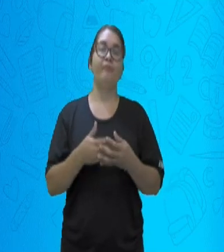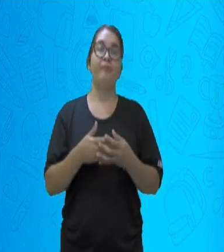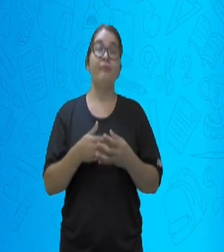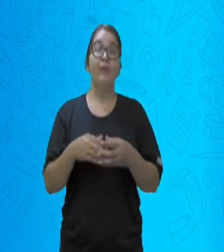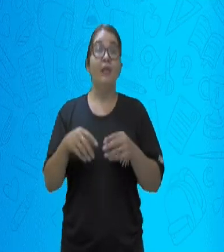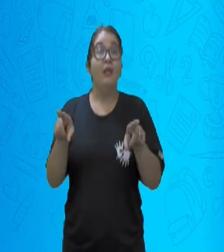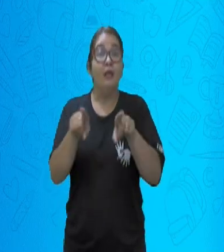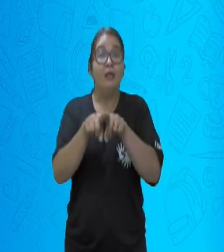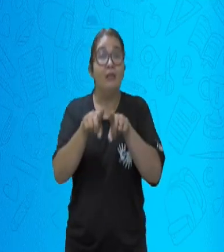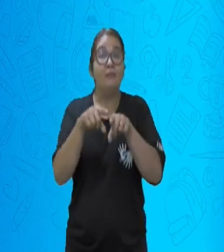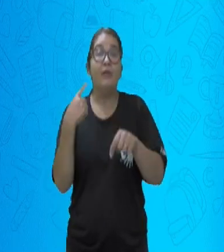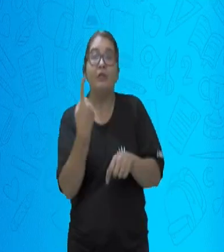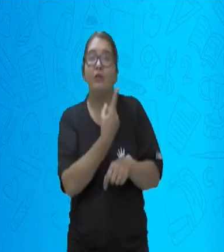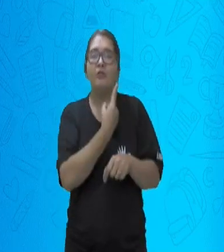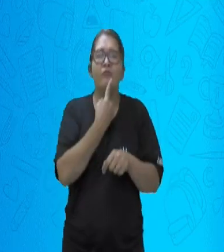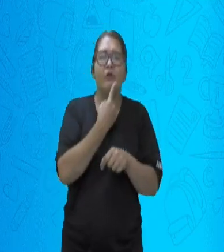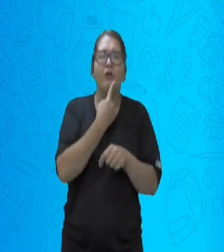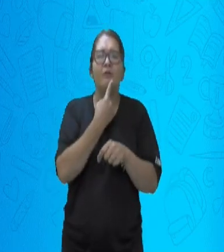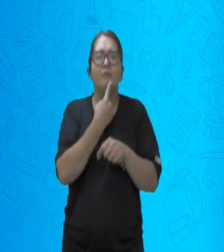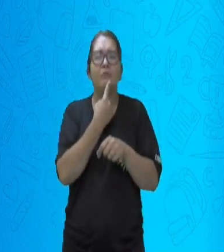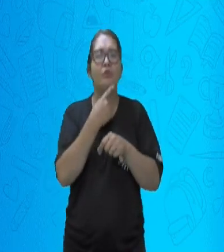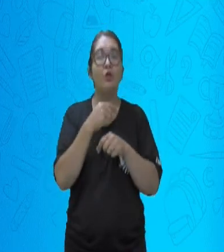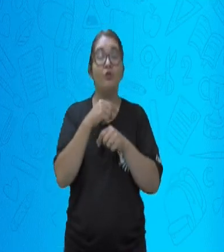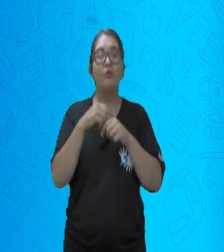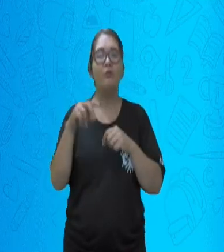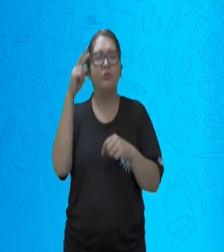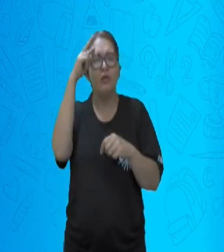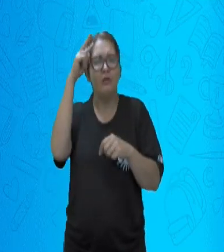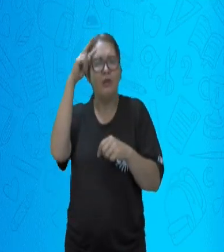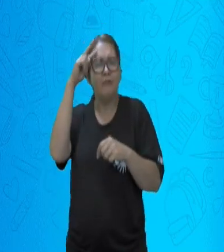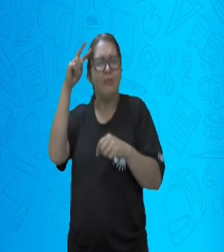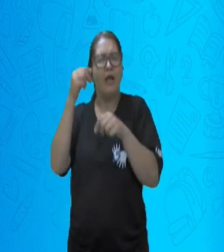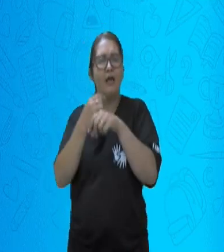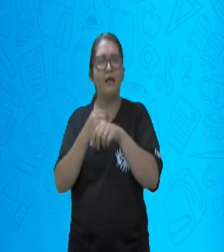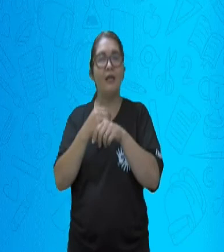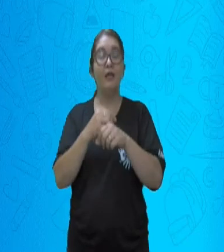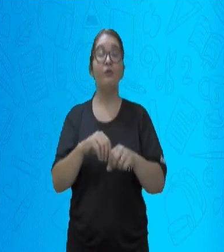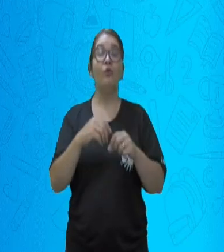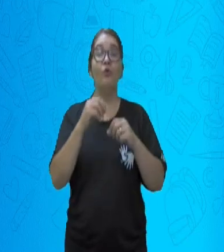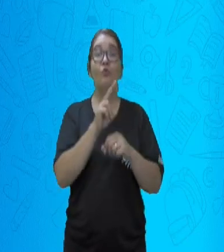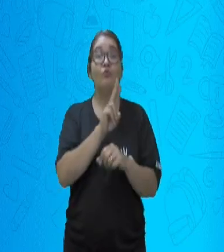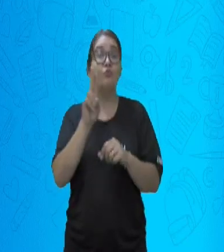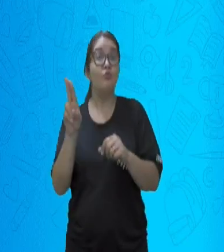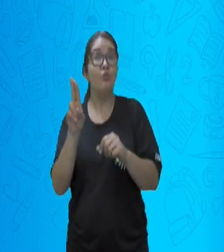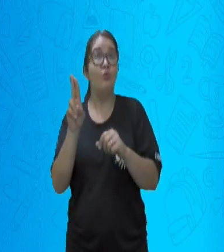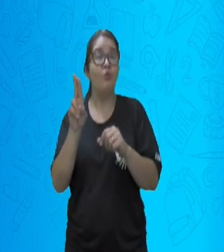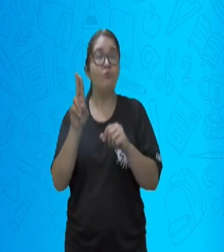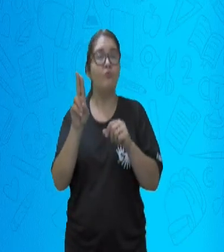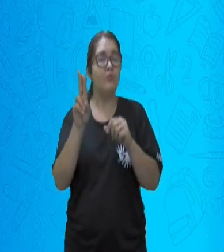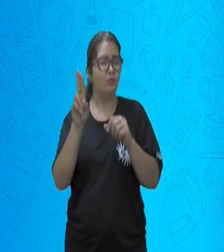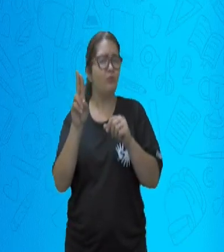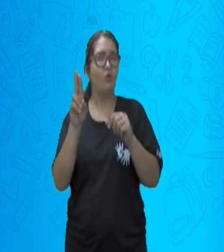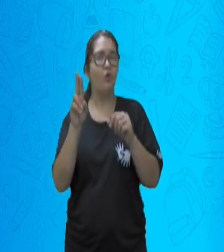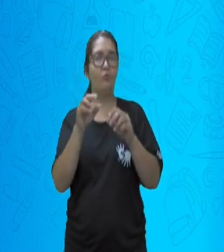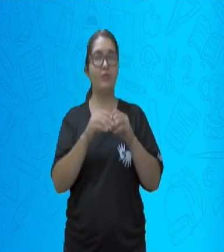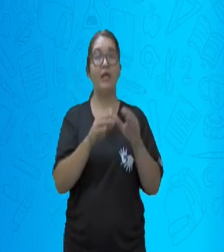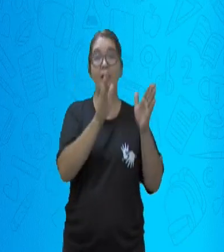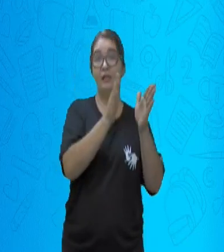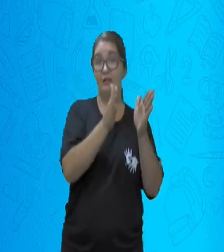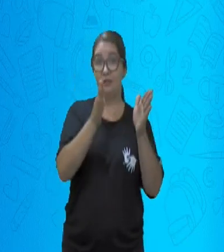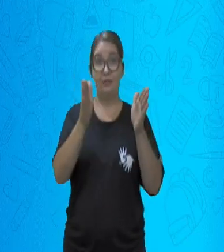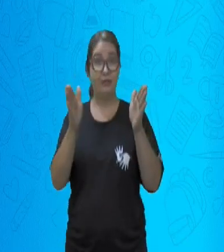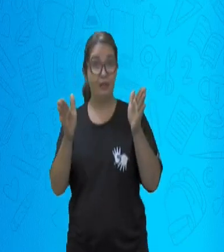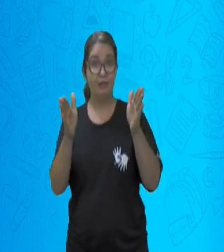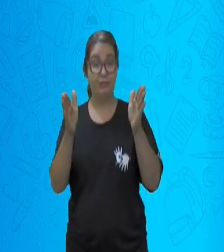A gente vai falar um pouquinho agora, relembrando os nomes das partes de cada operação. A gente aprendeu a montar a operação, os